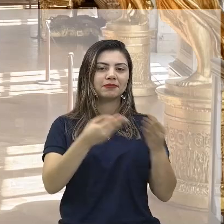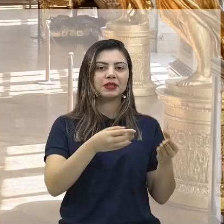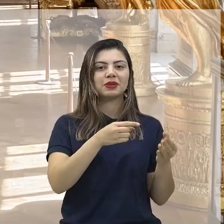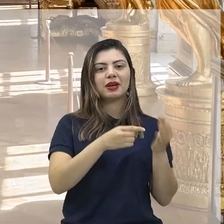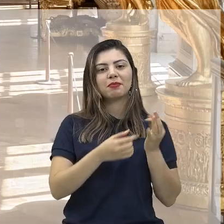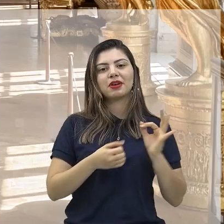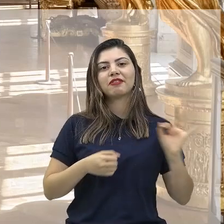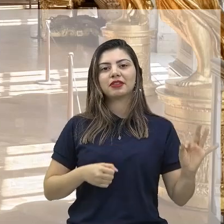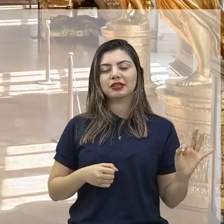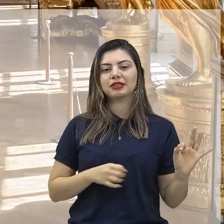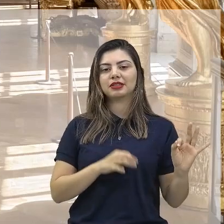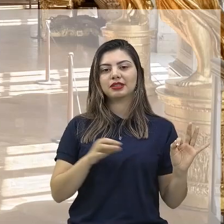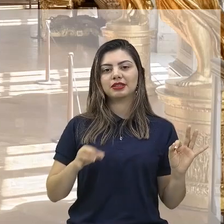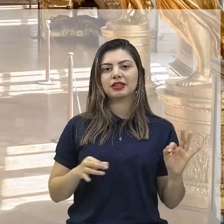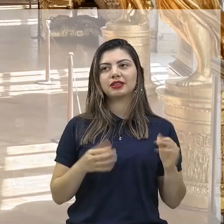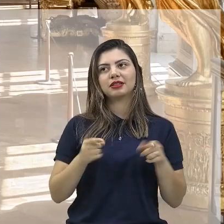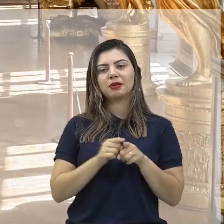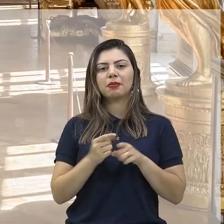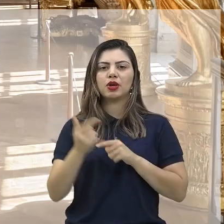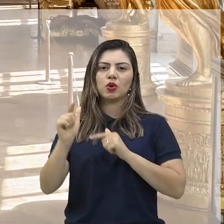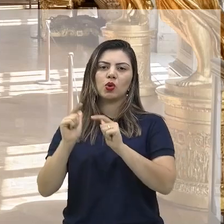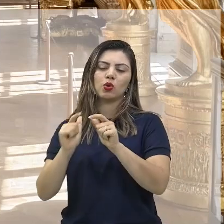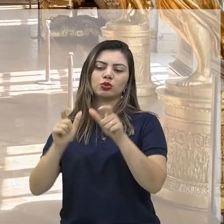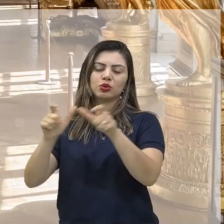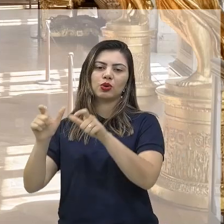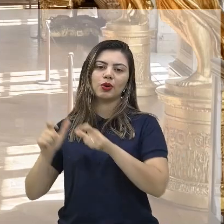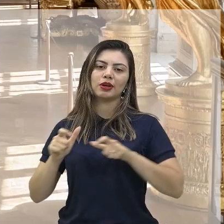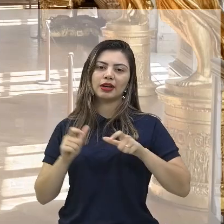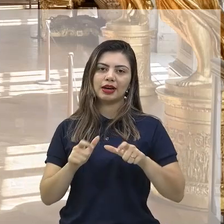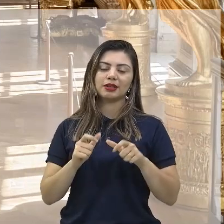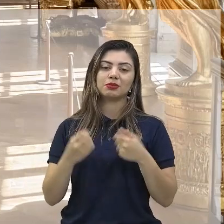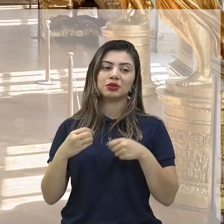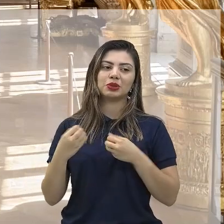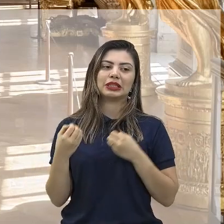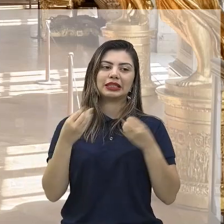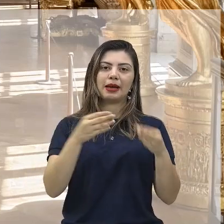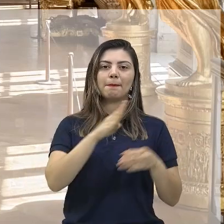cedida à Polônia, além de outras regiões que foram transferidas para a Bélgica,